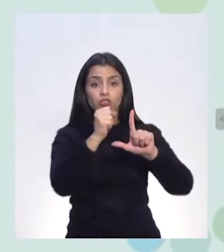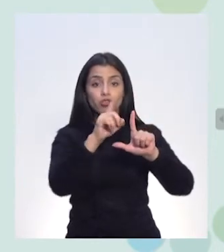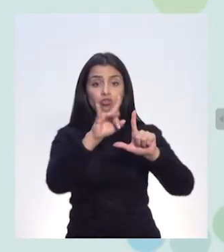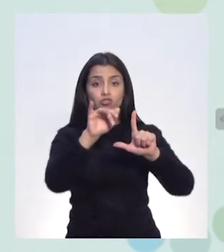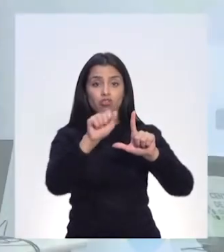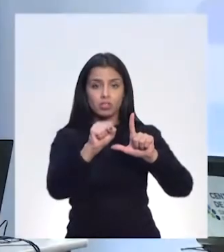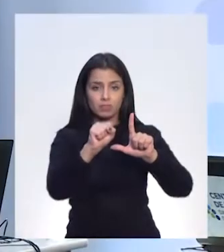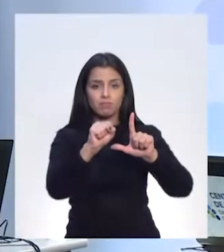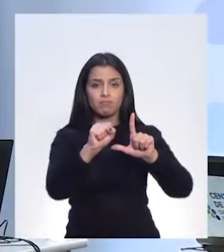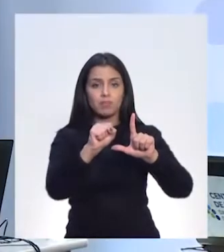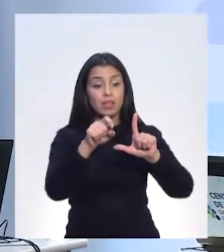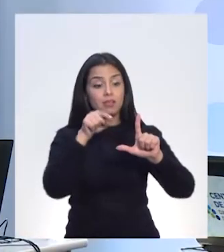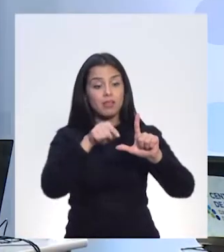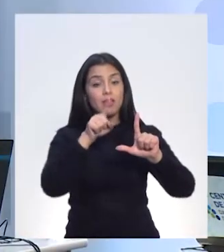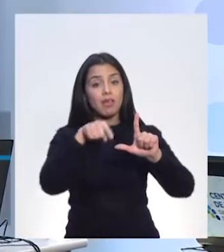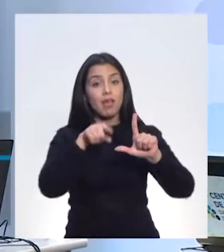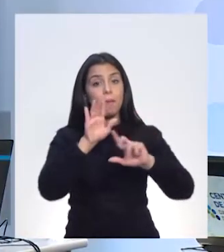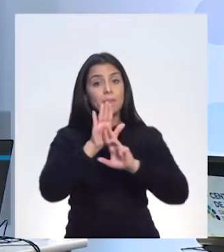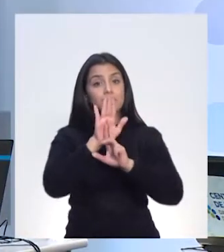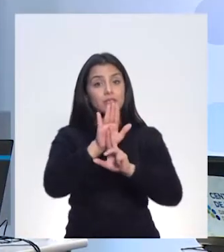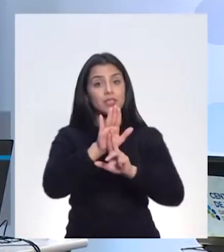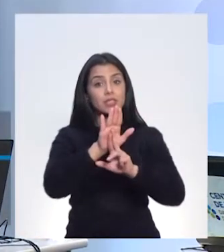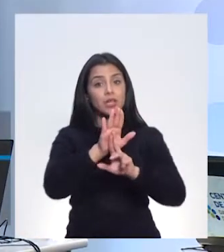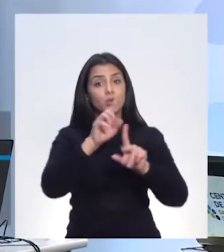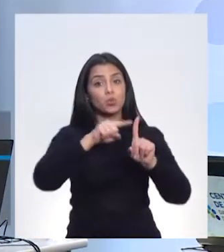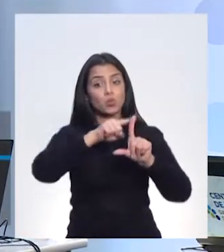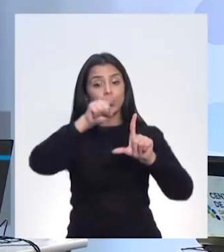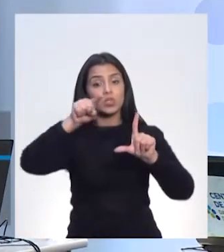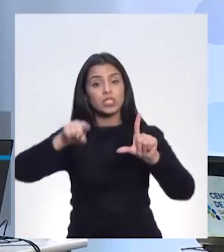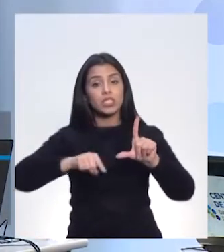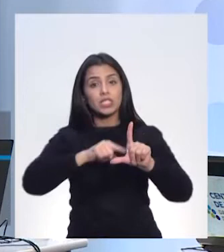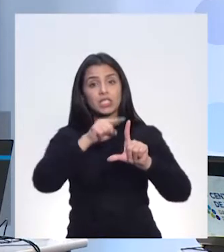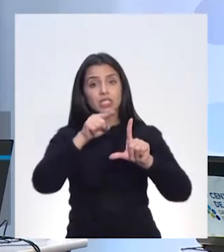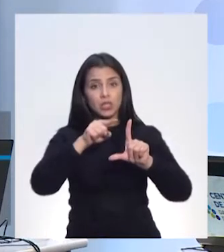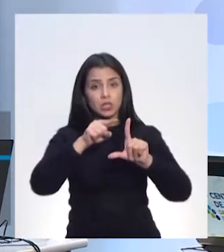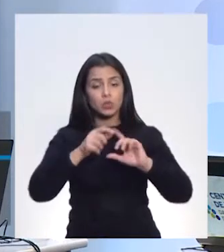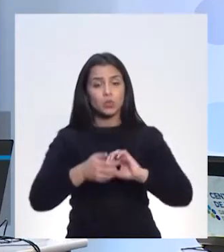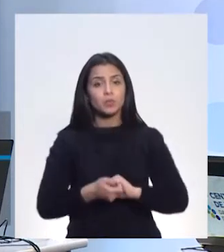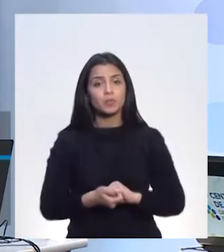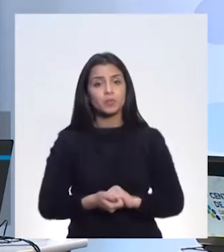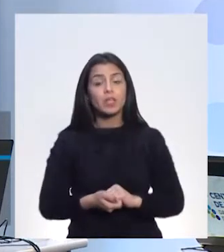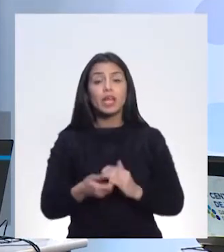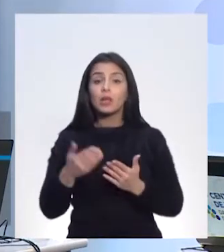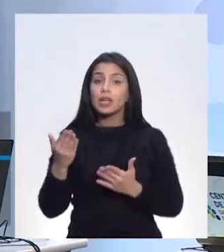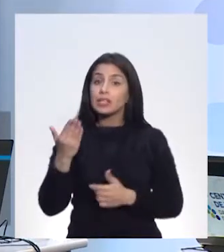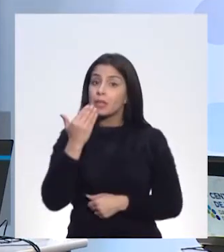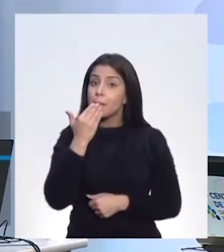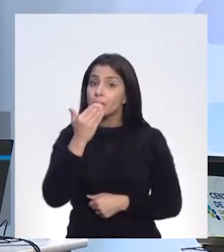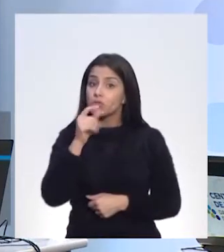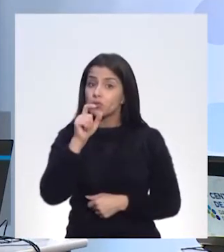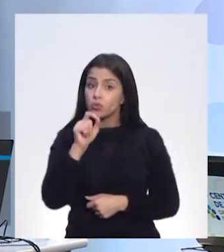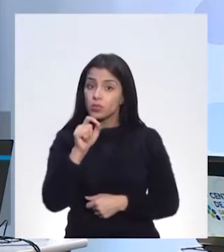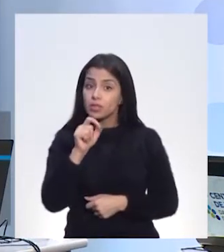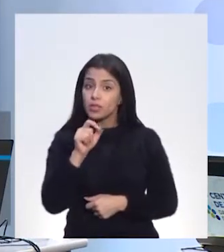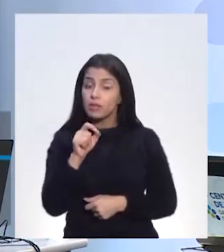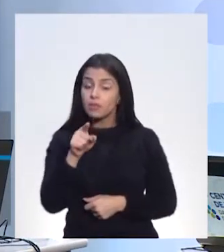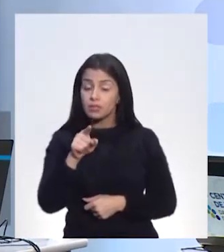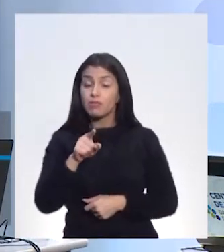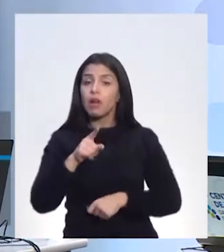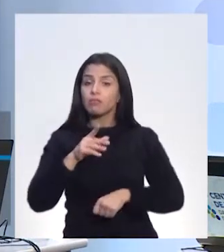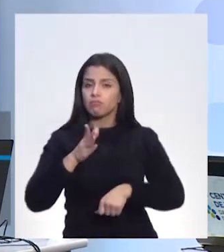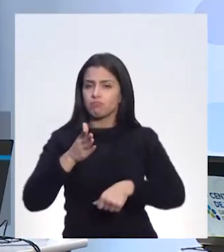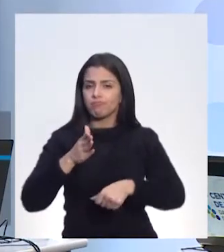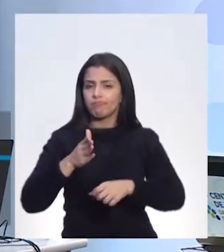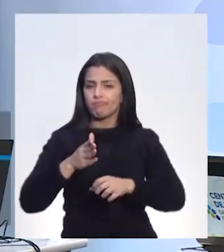ciclo. Mas o exercício pede para a gente representar 3 ciclos. Então, o que eu vou fazer? Vou repetir essa